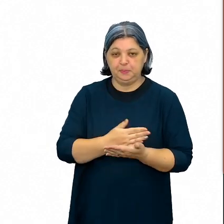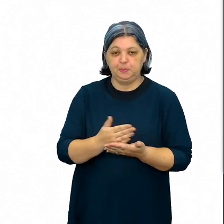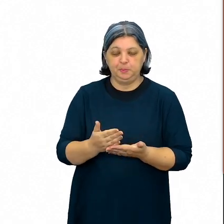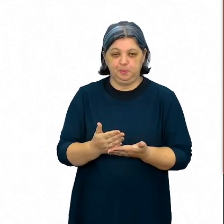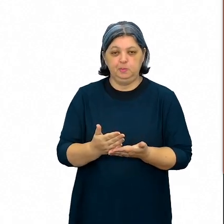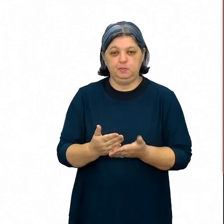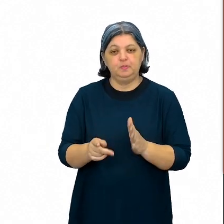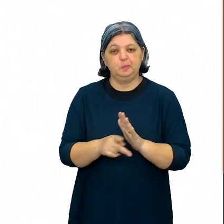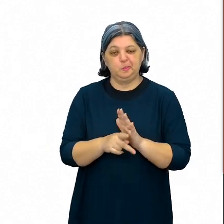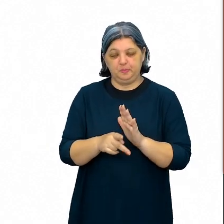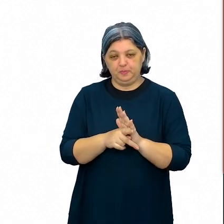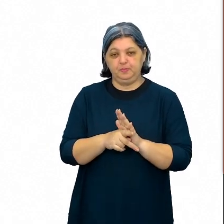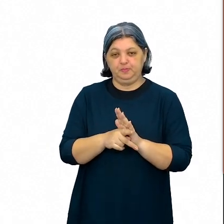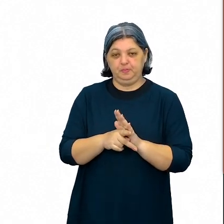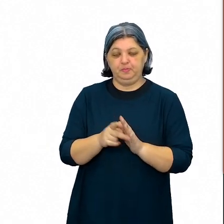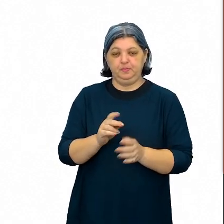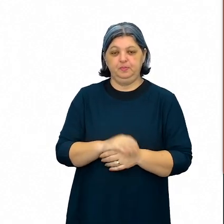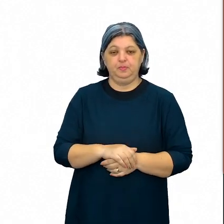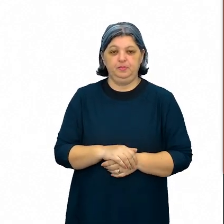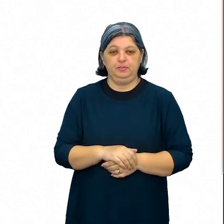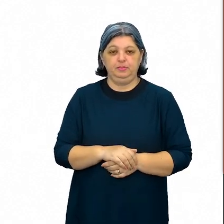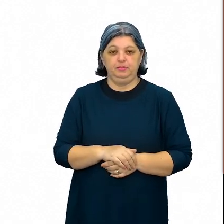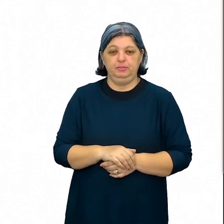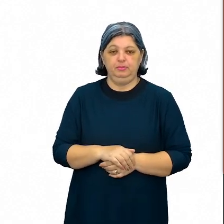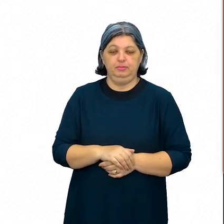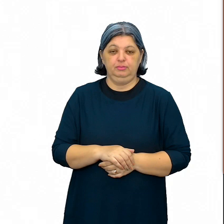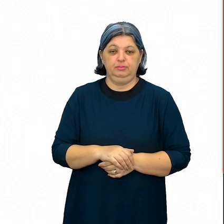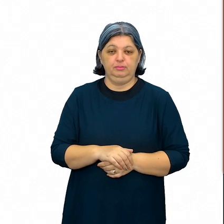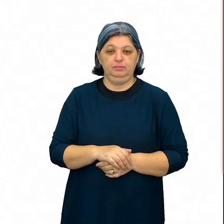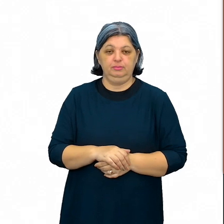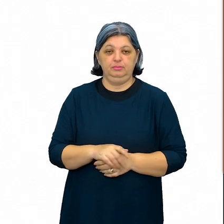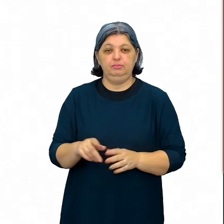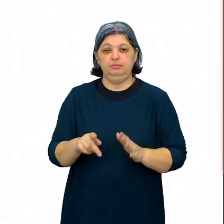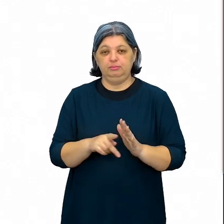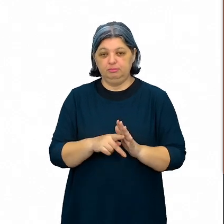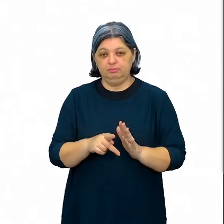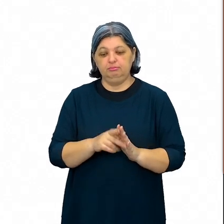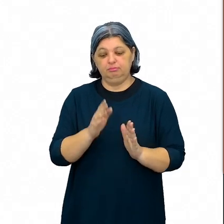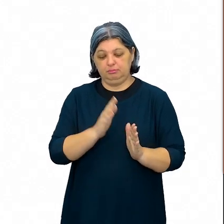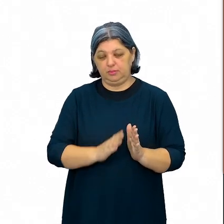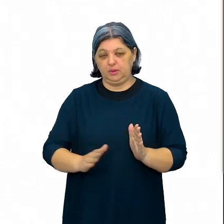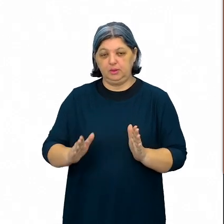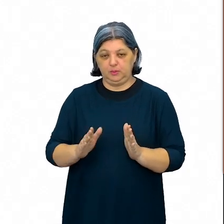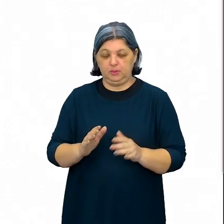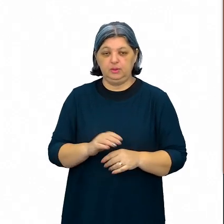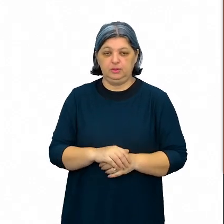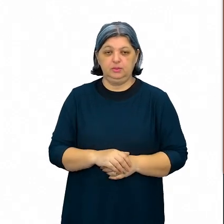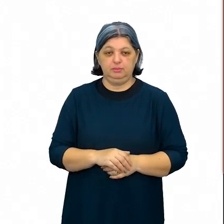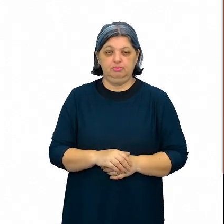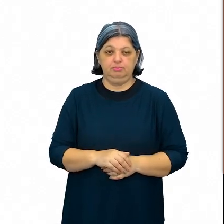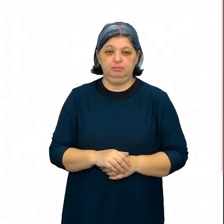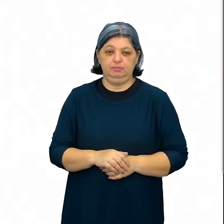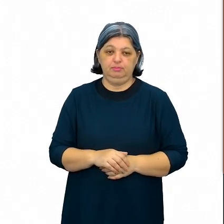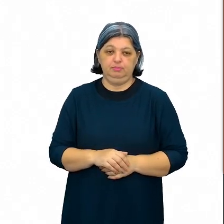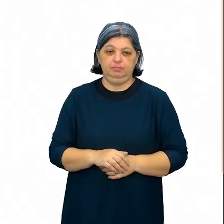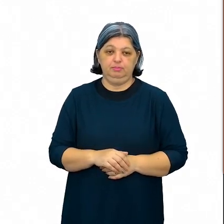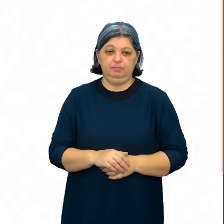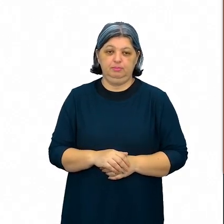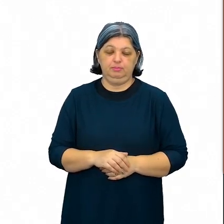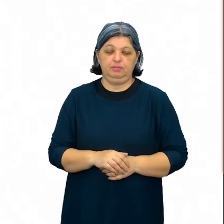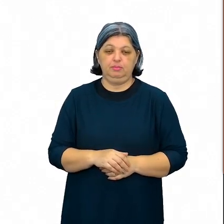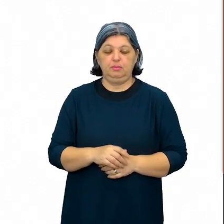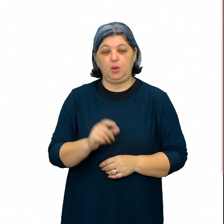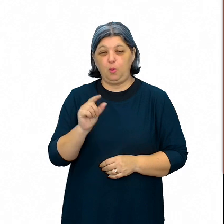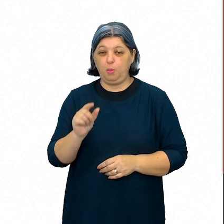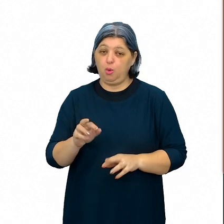dessa dessa nossa transmissão aqui esse ciclo né de termos aí Tap logo na sequência a transmissão de anos é vai ser um